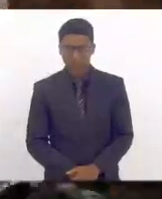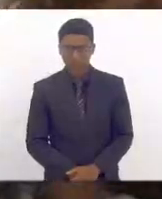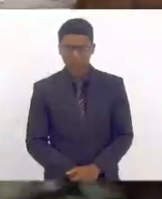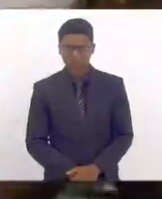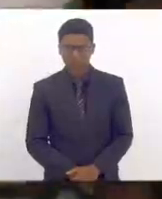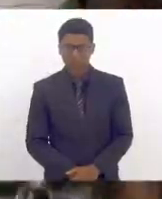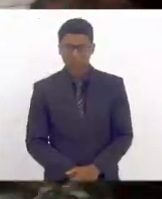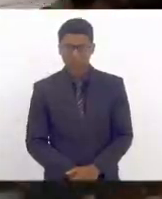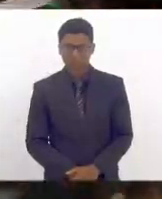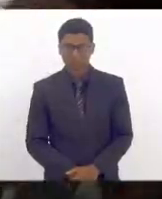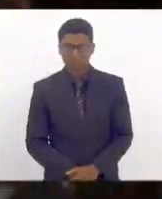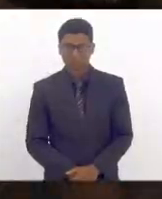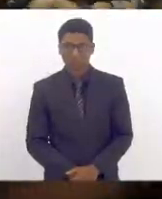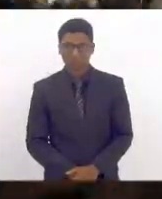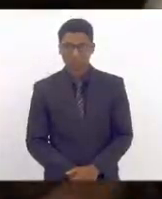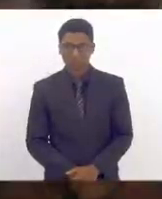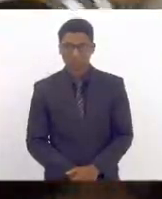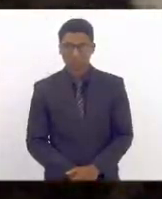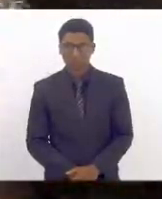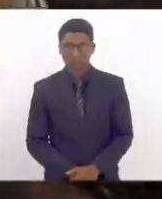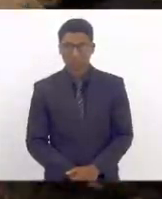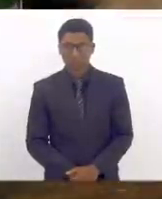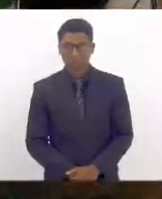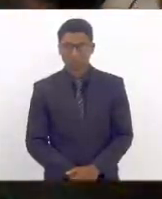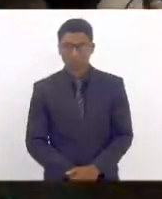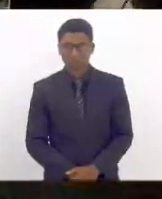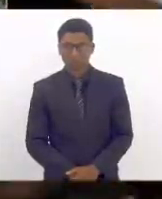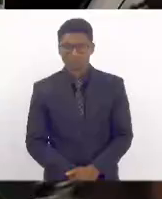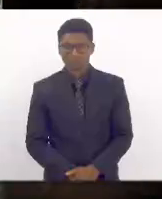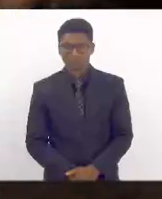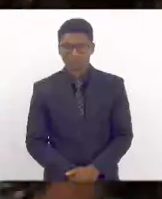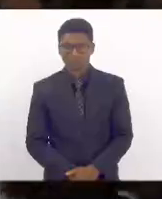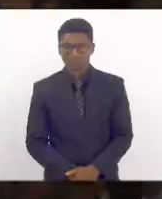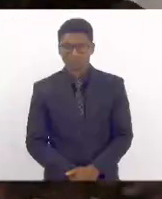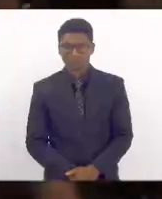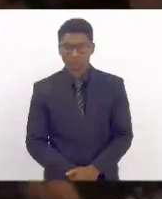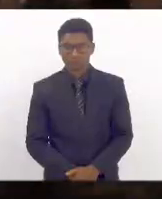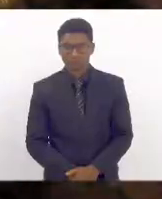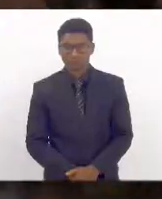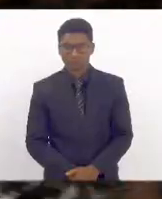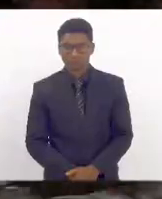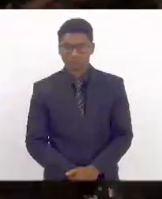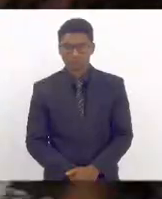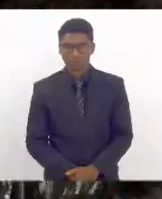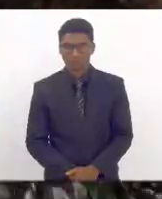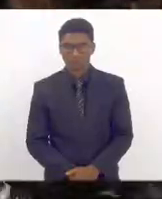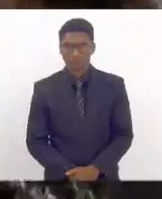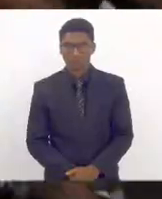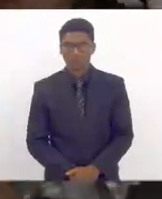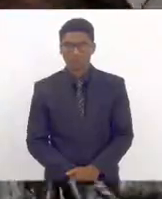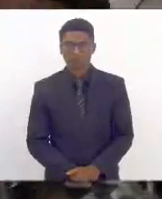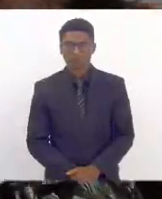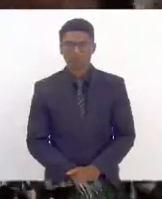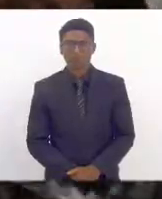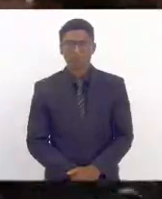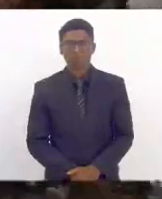visto o branco da Paz cantando Alegria nos nossos